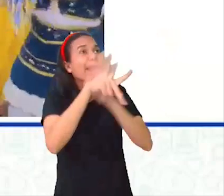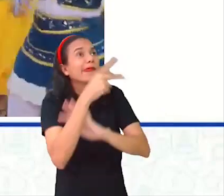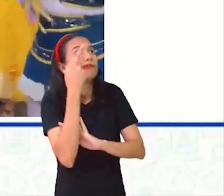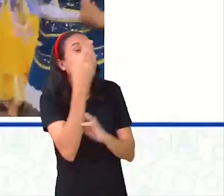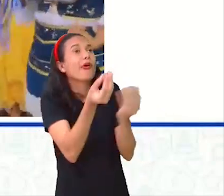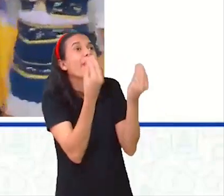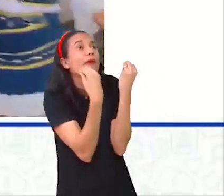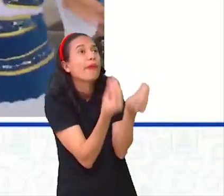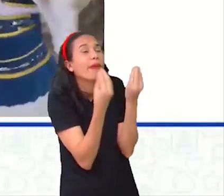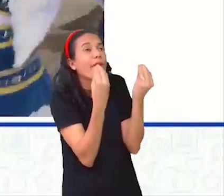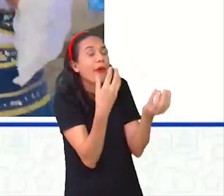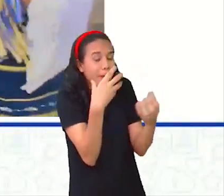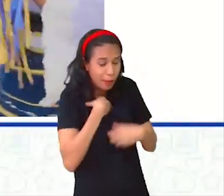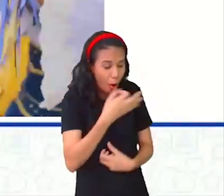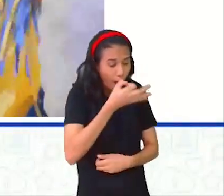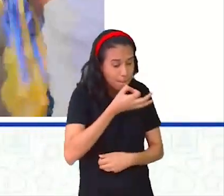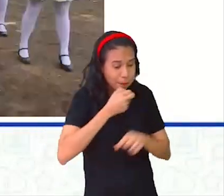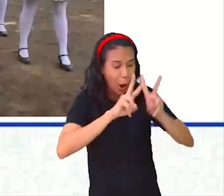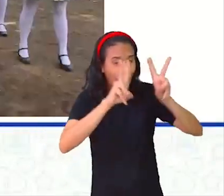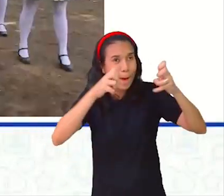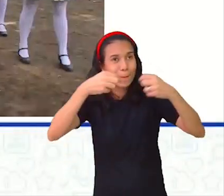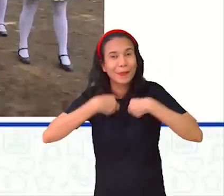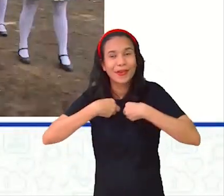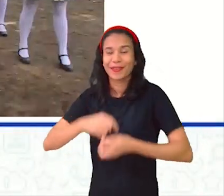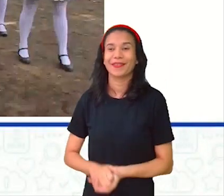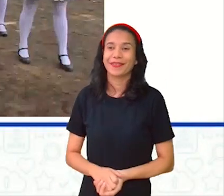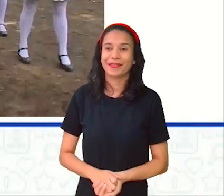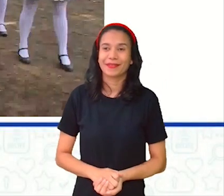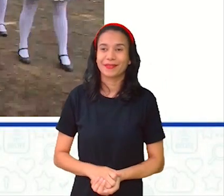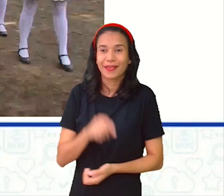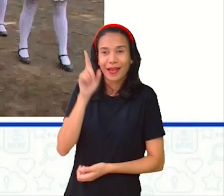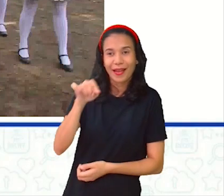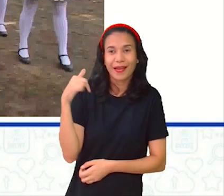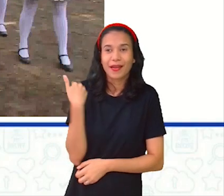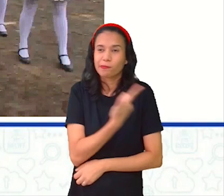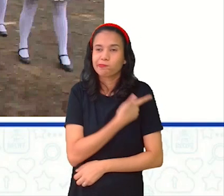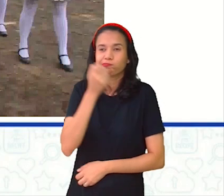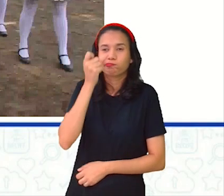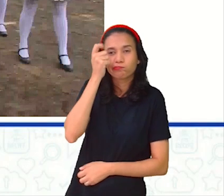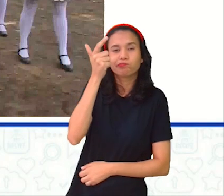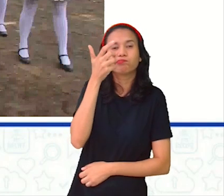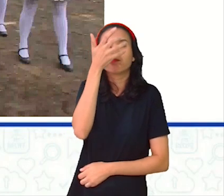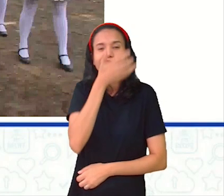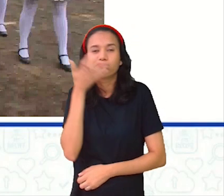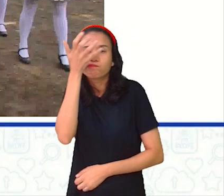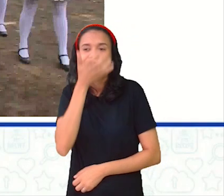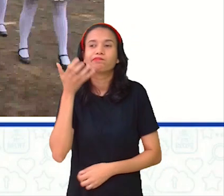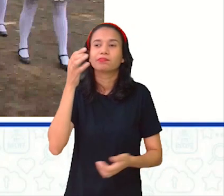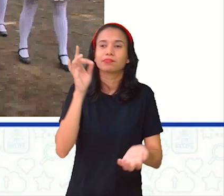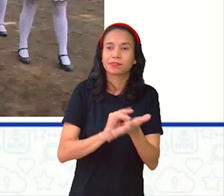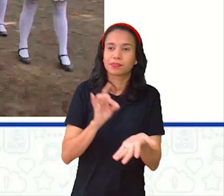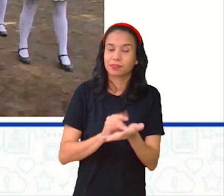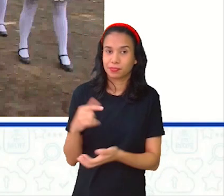o que achas de mim? Só para a gente ter uma musiquinha, né, para